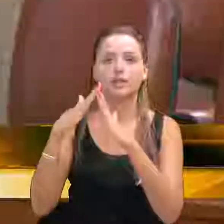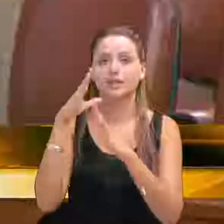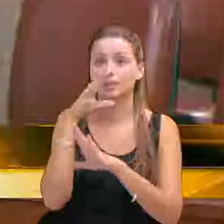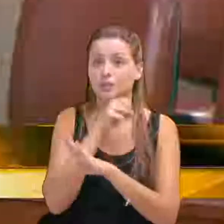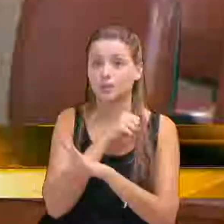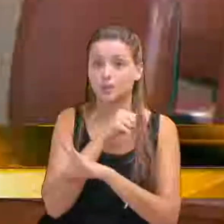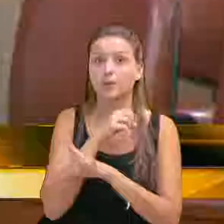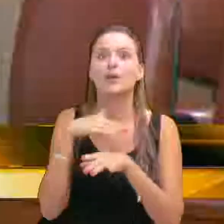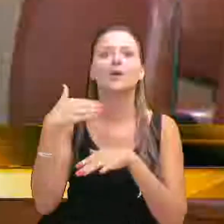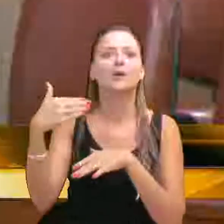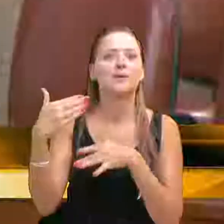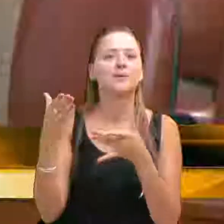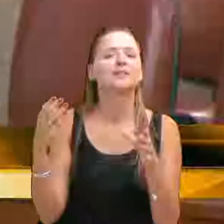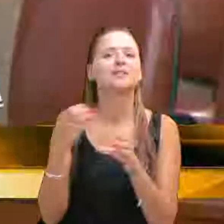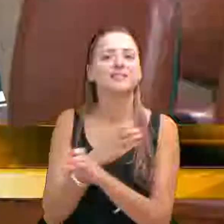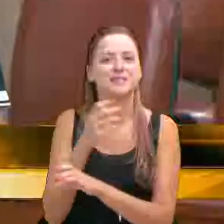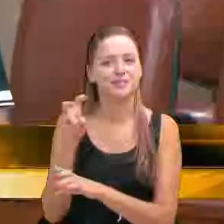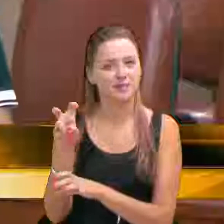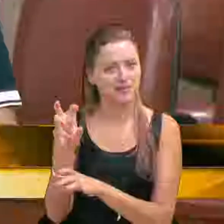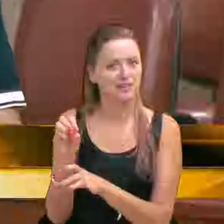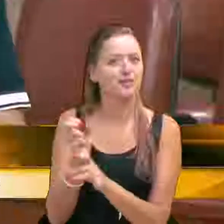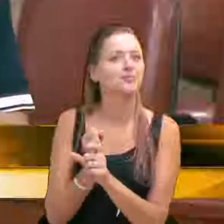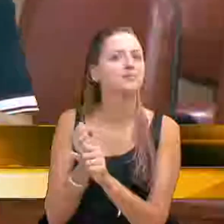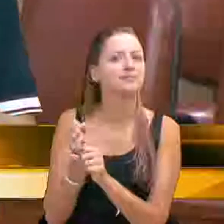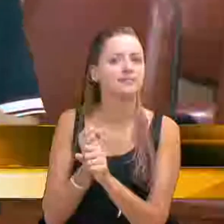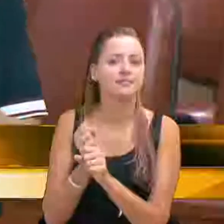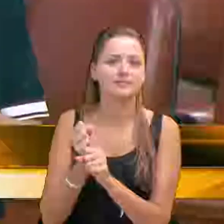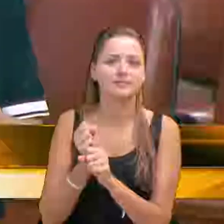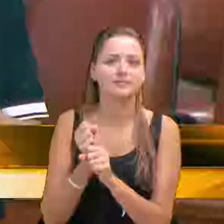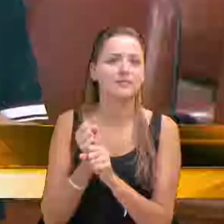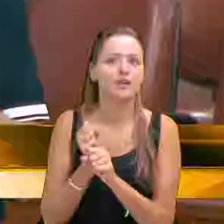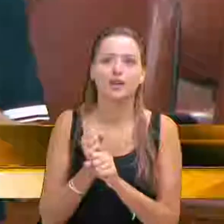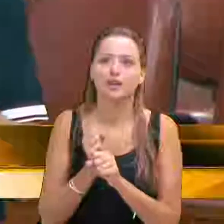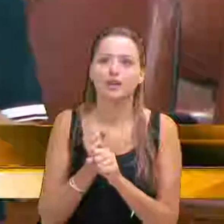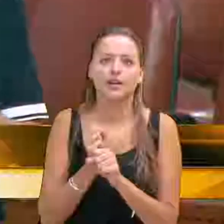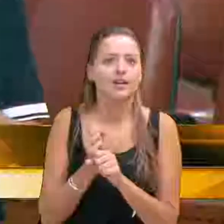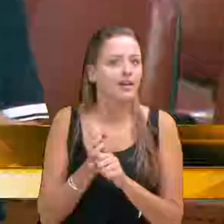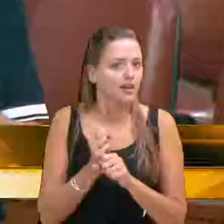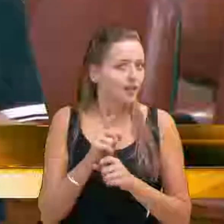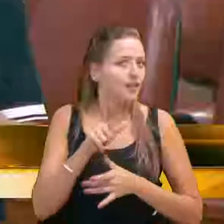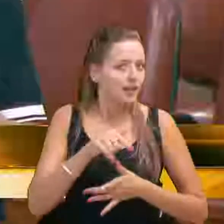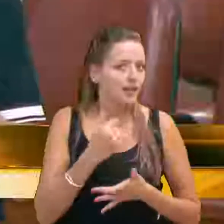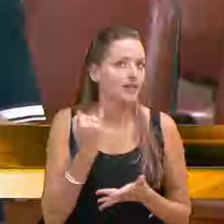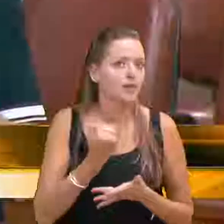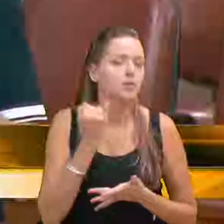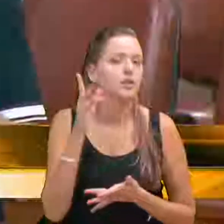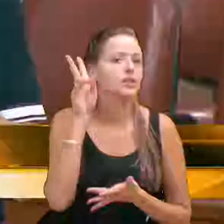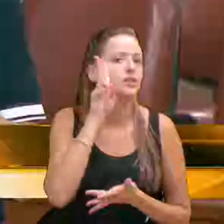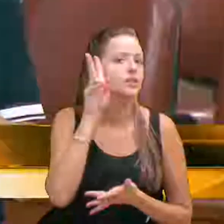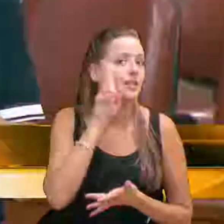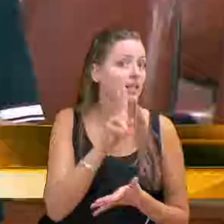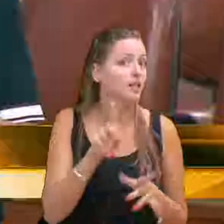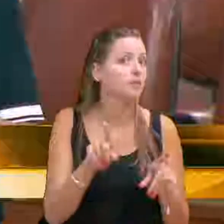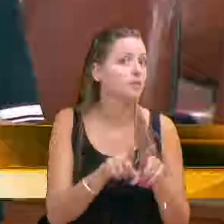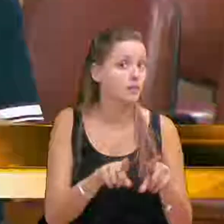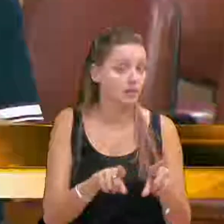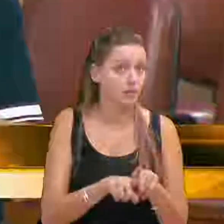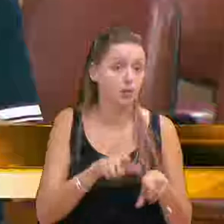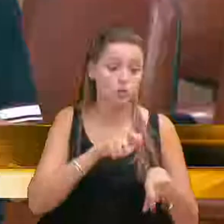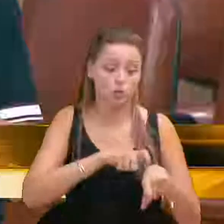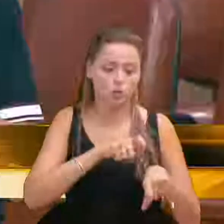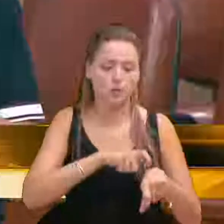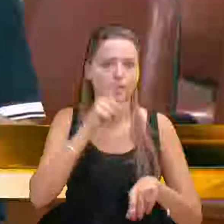quando dos seus 50 anos. E não é demais nós lembrarmos no momento de